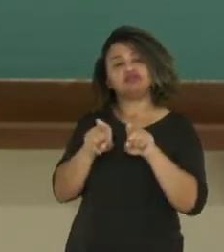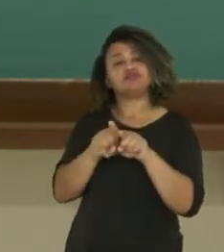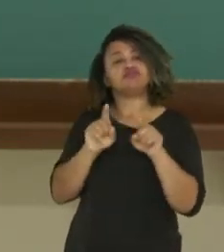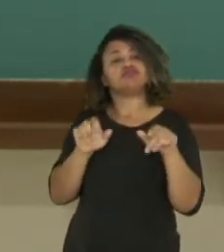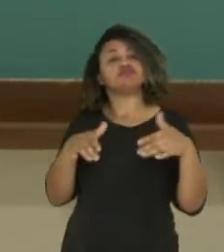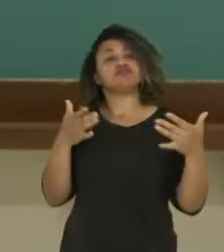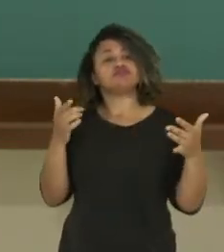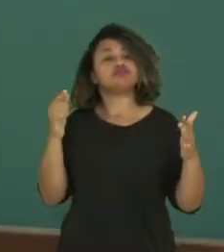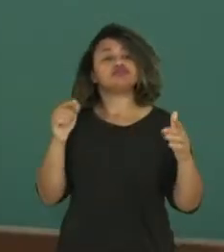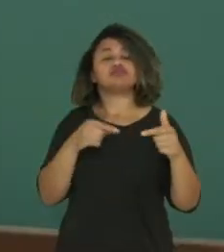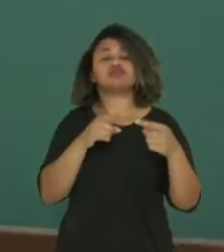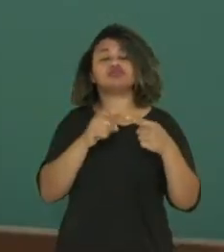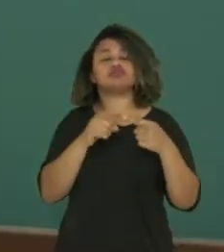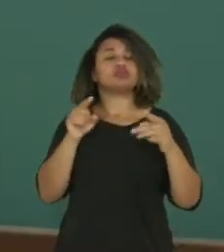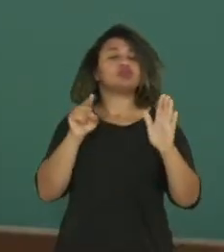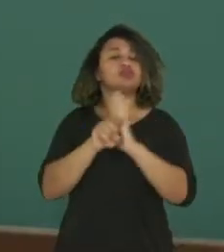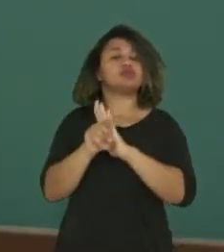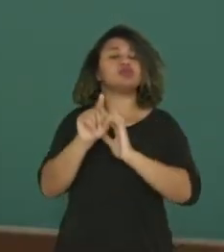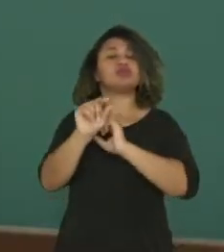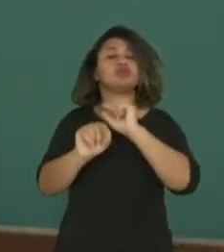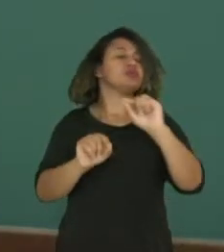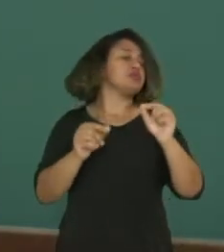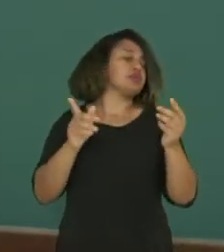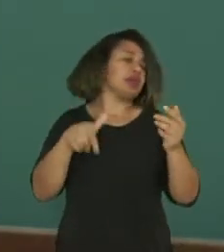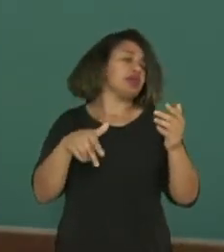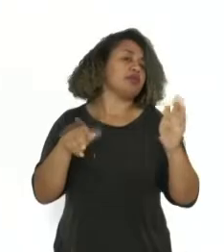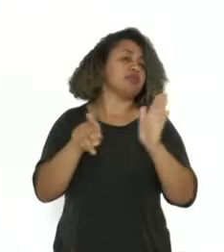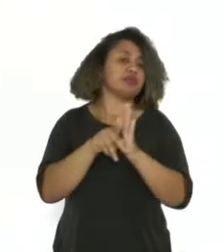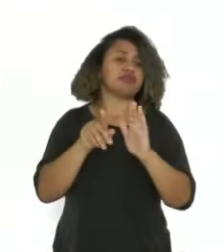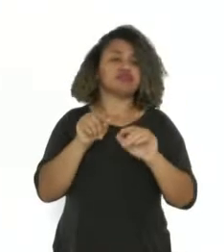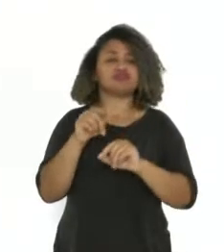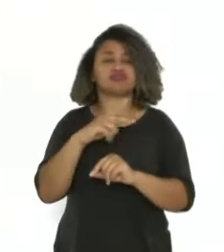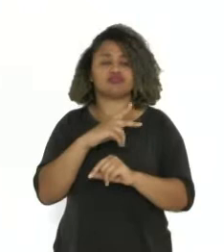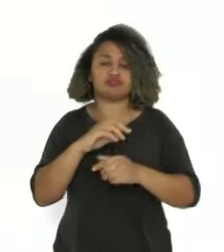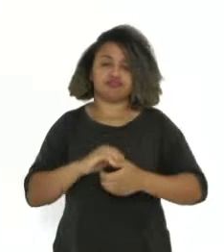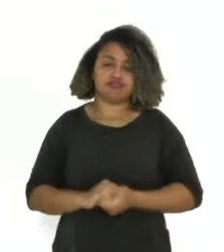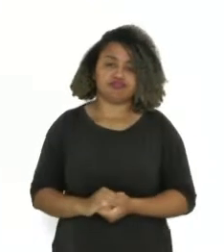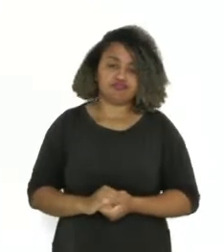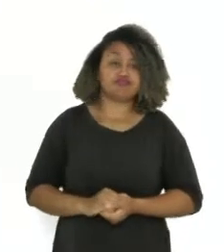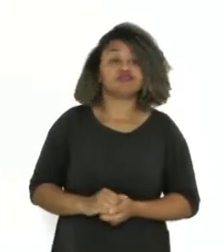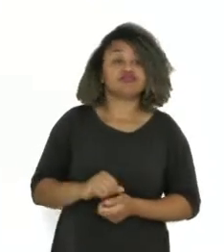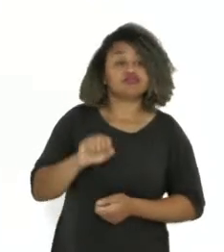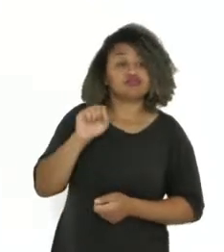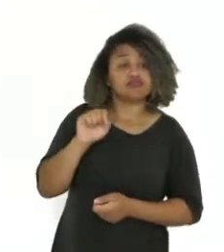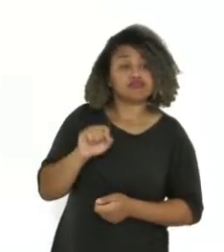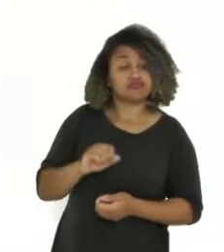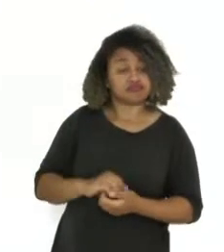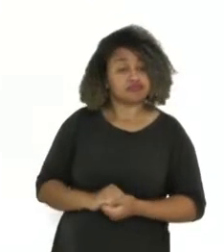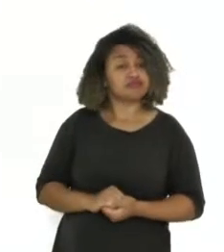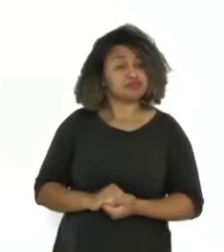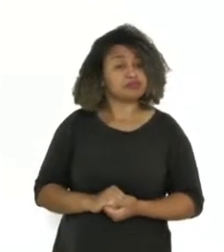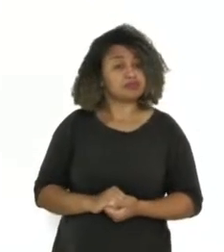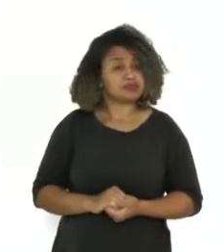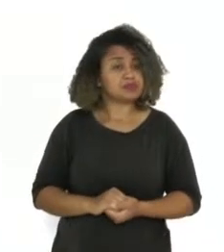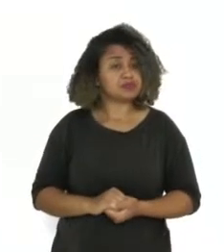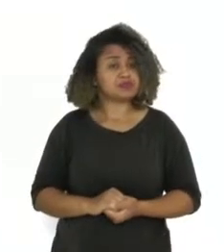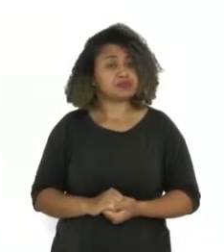esse primeiro questionamento aqui faz referência justamente a isso, ó. Sim, conosco